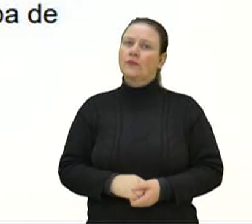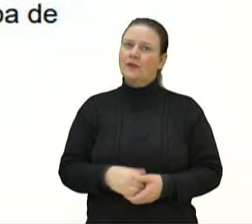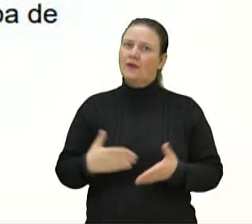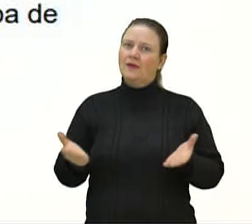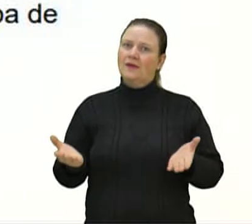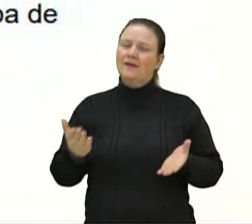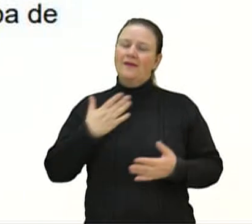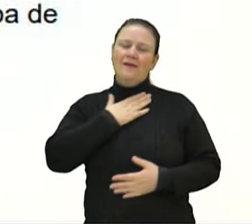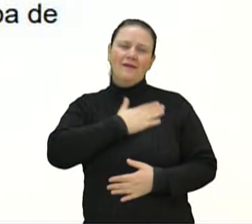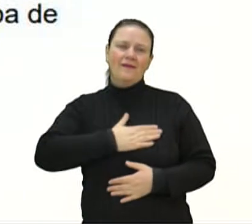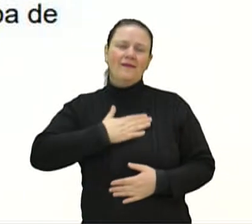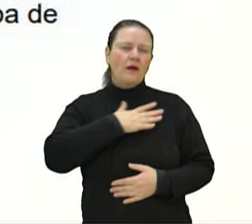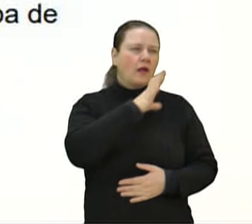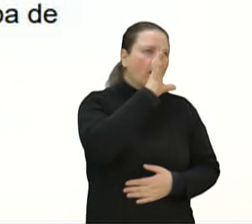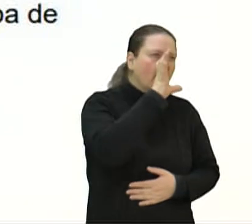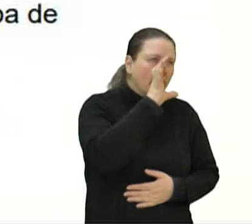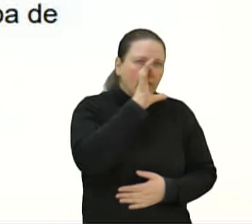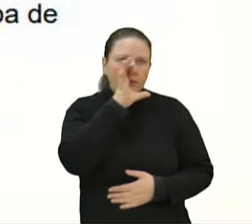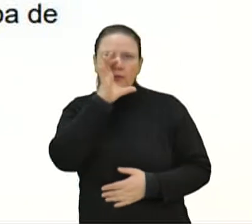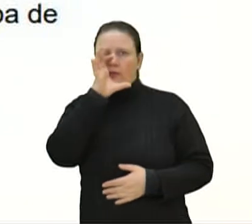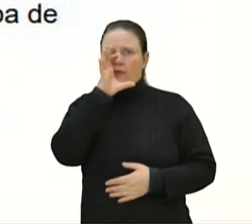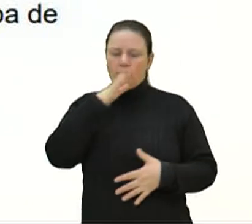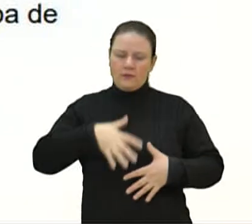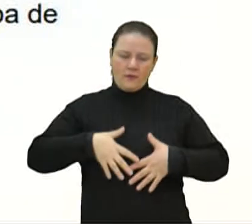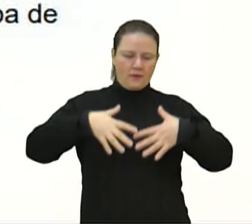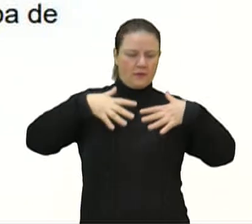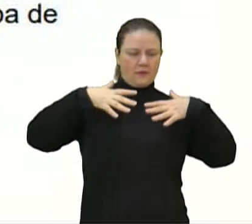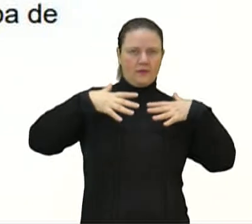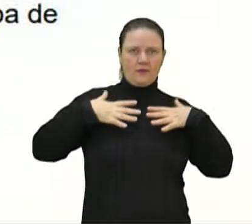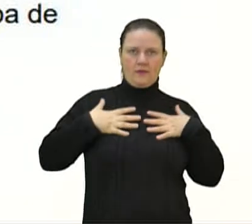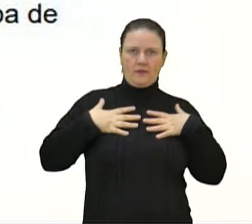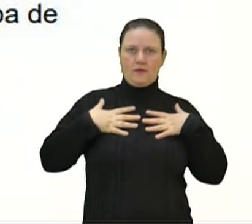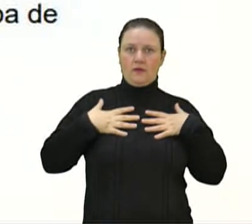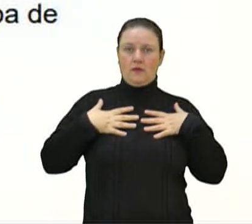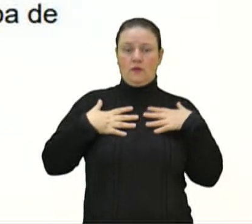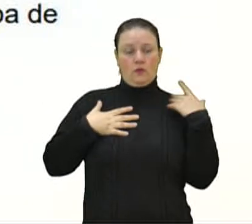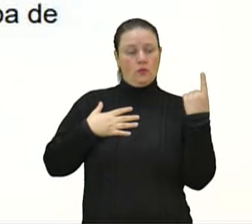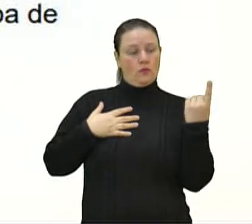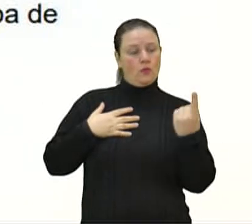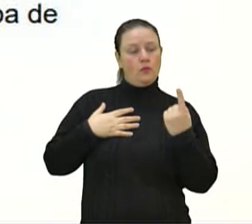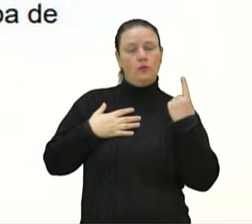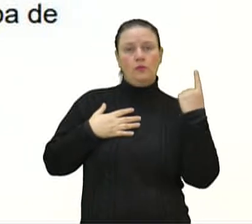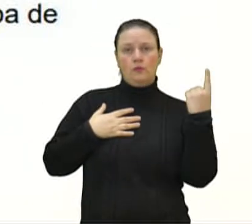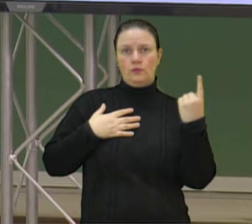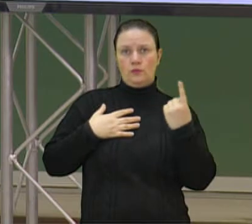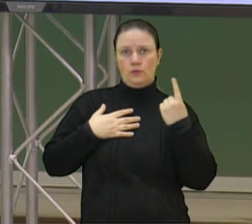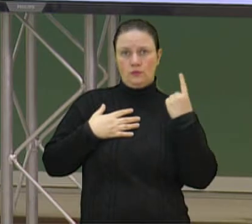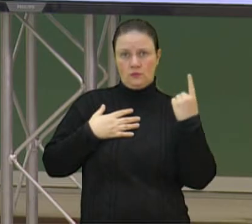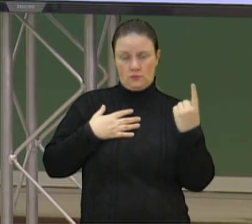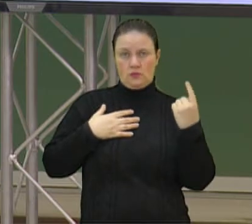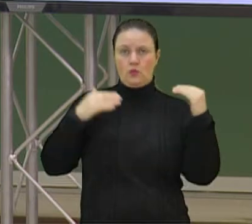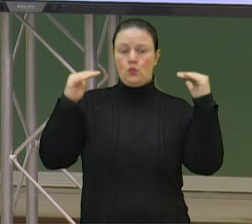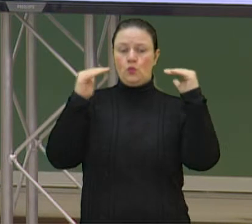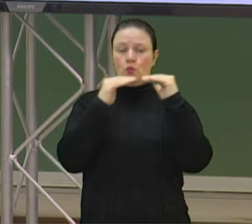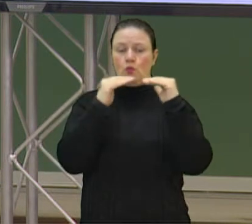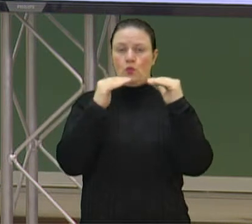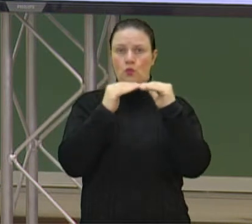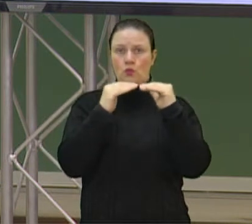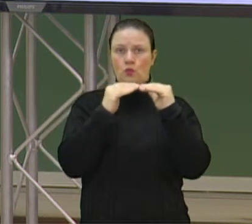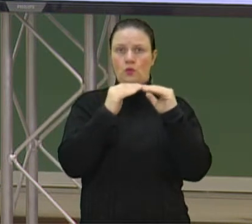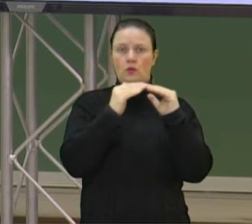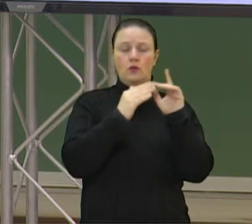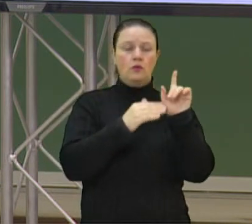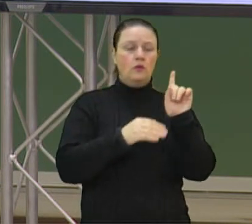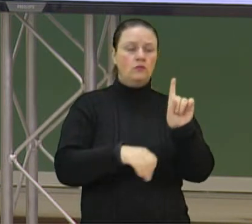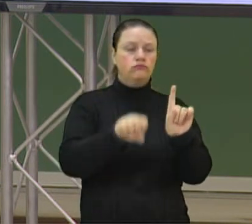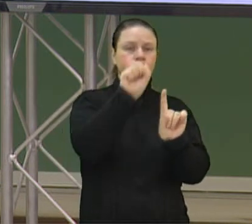Encanta, agrada, fascina. E no singular, ele vai concordar com o sujeito, quando está